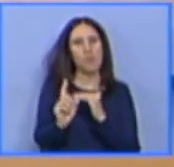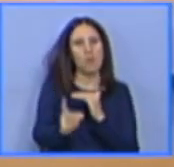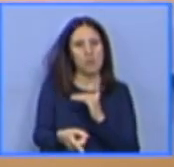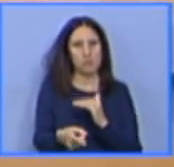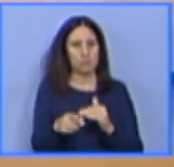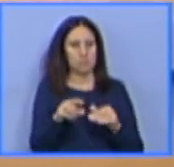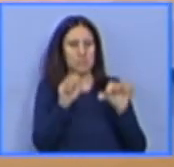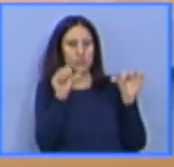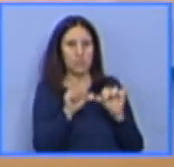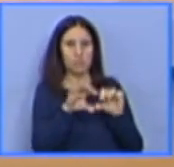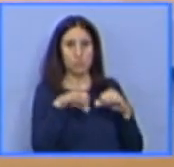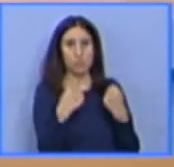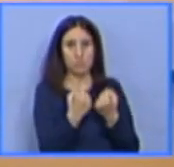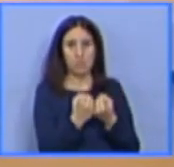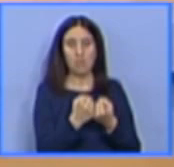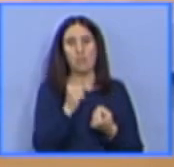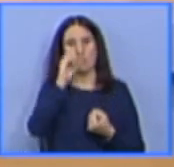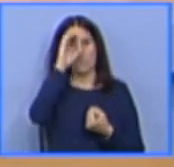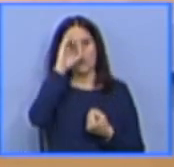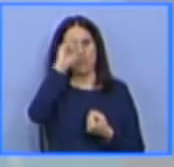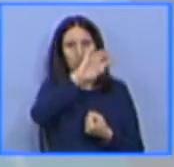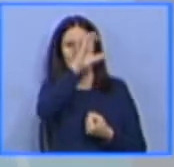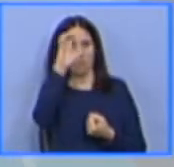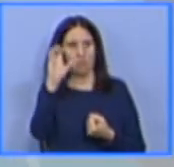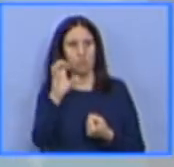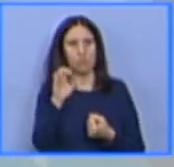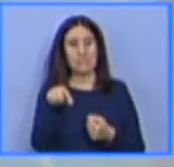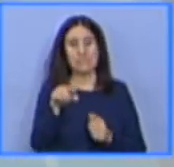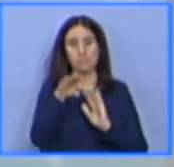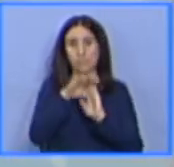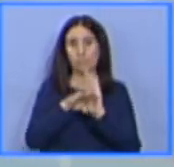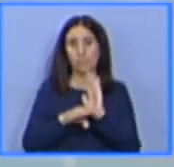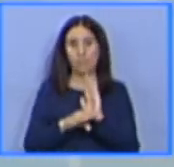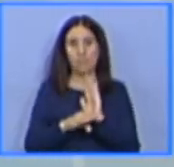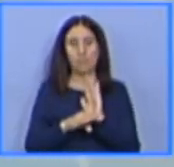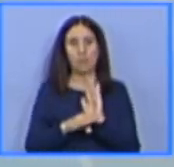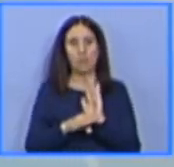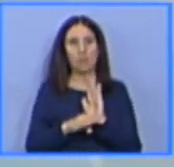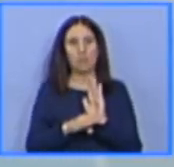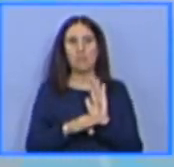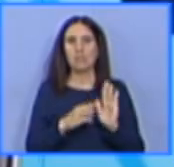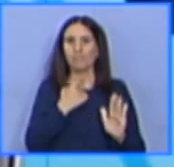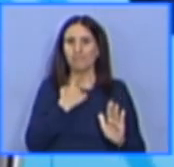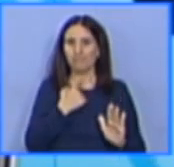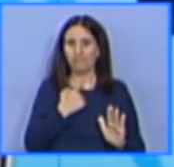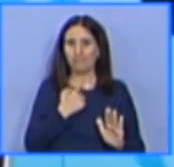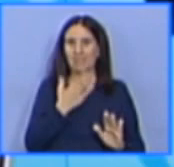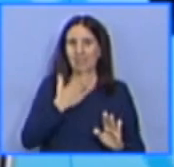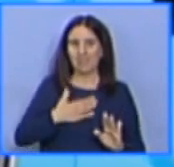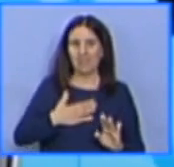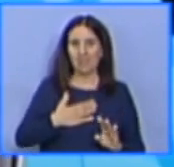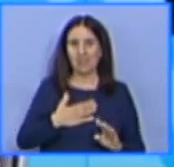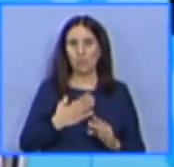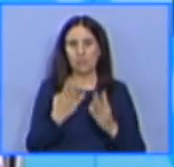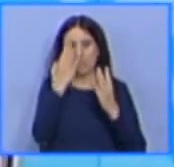sistemas sociais, dos Estados, e estes programas são tentadores, não é? Para quem mexe apenas